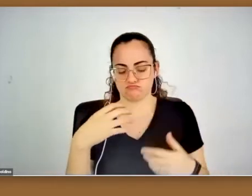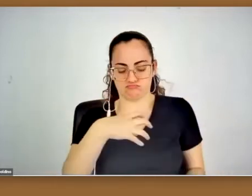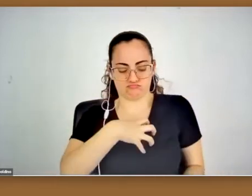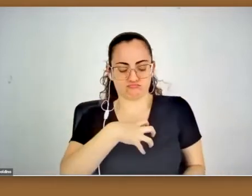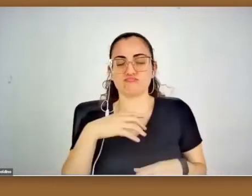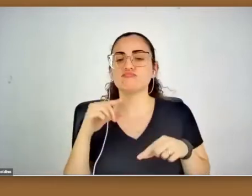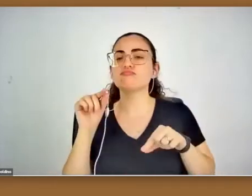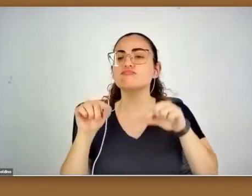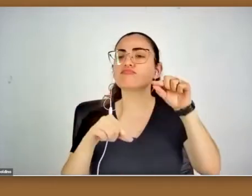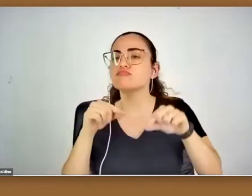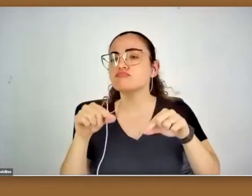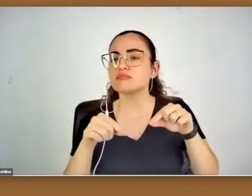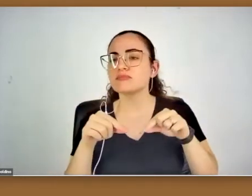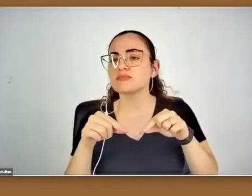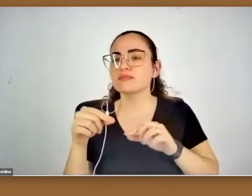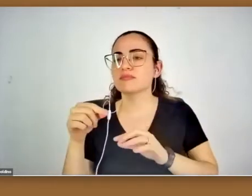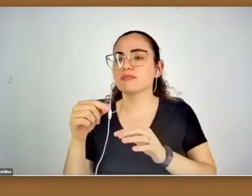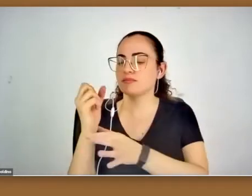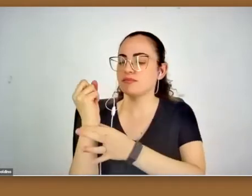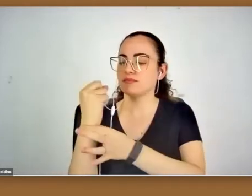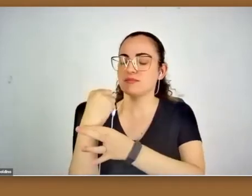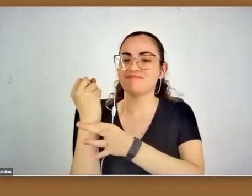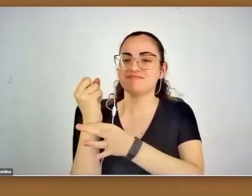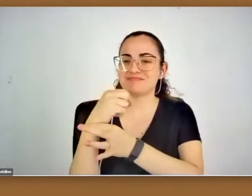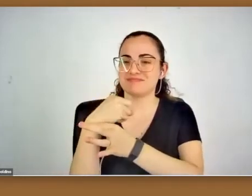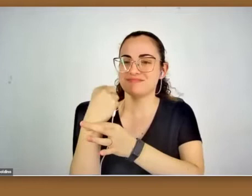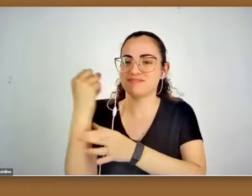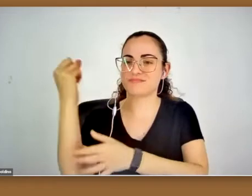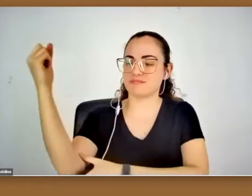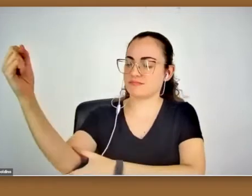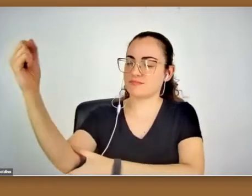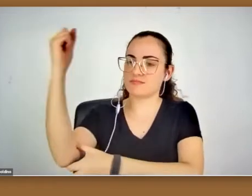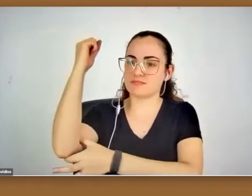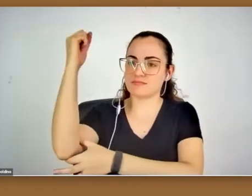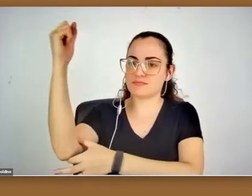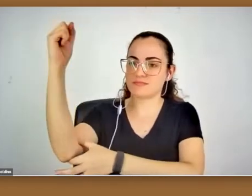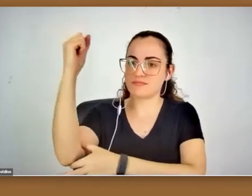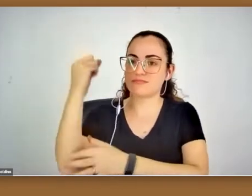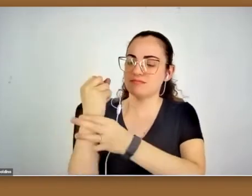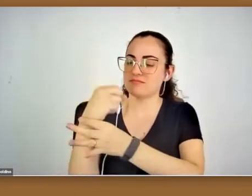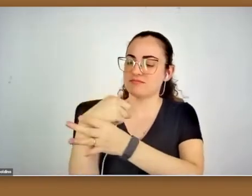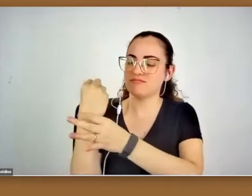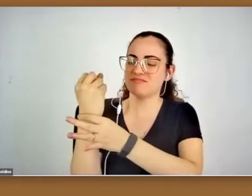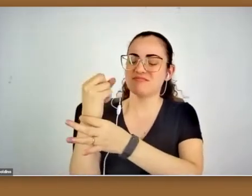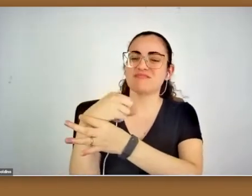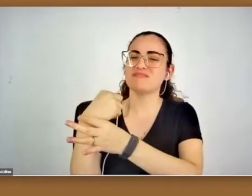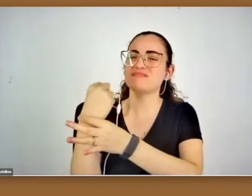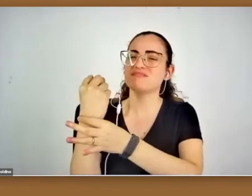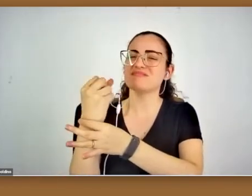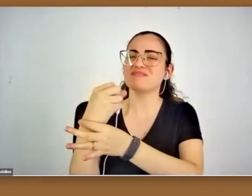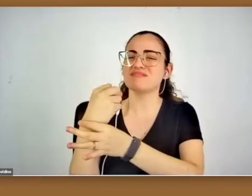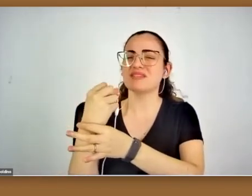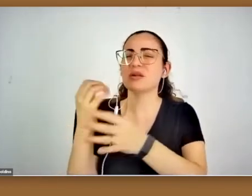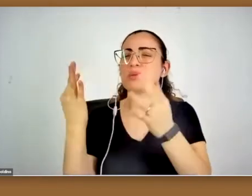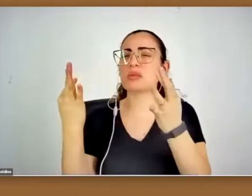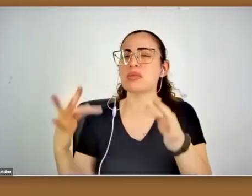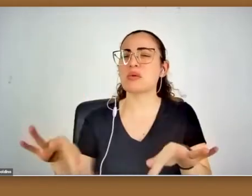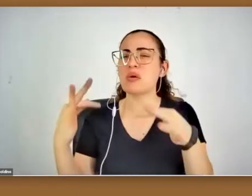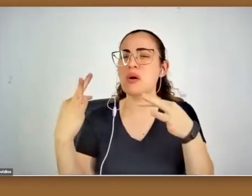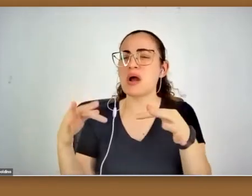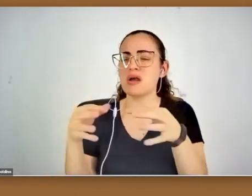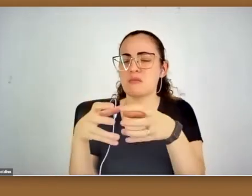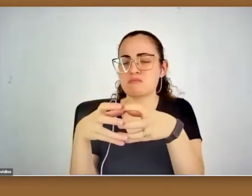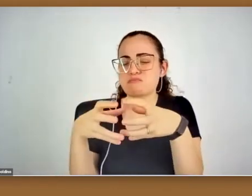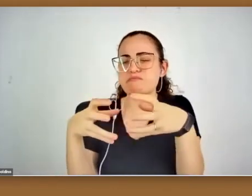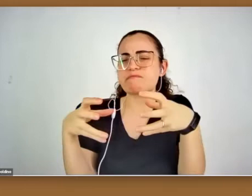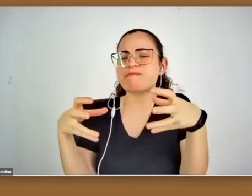em articulação. Tem pessoas que ficam 2 anos sentindo esse tipo de dor, né? Então ela fica inclusive crônica, não é nem aguda. Aguda é aquilo